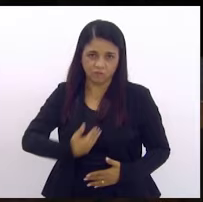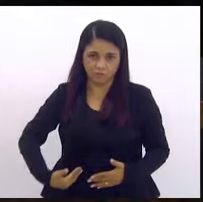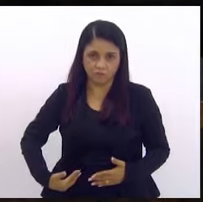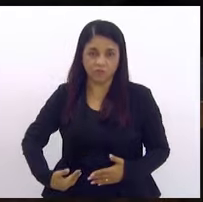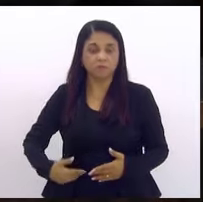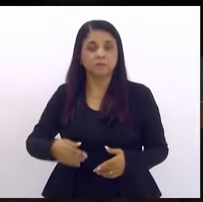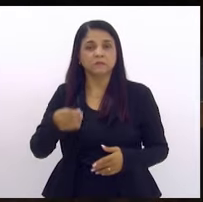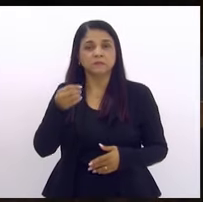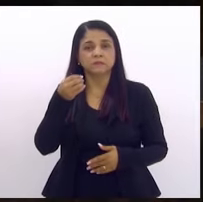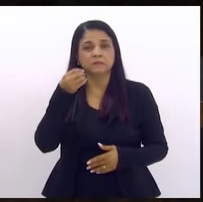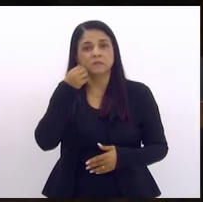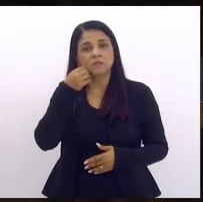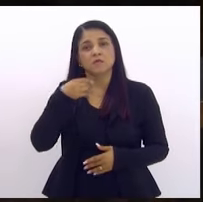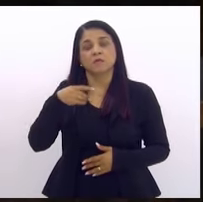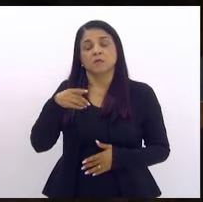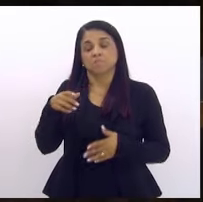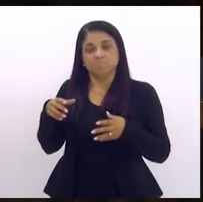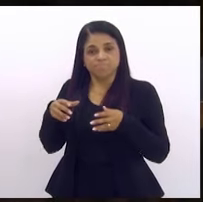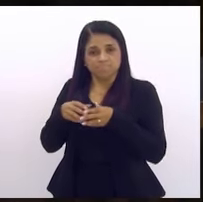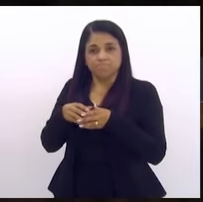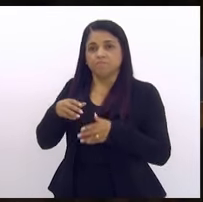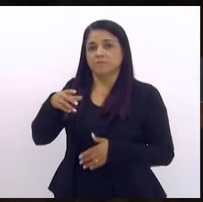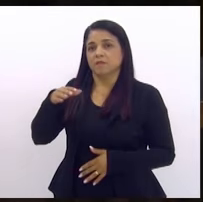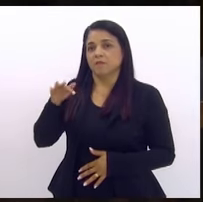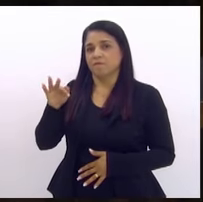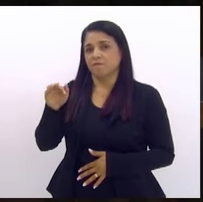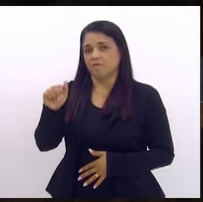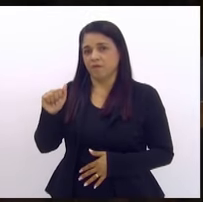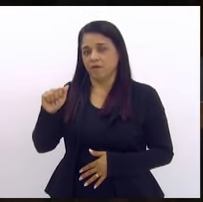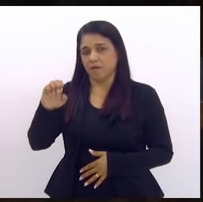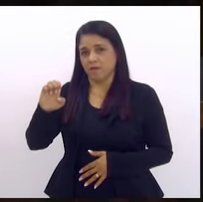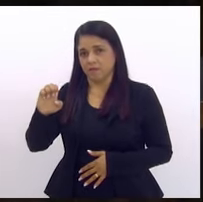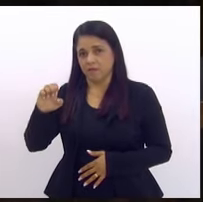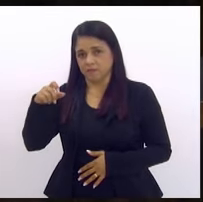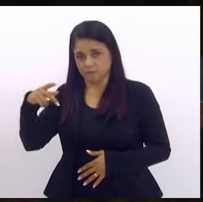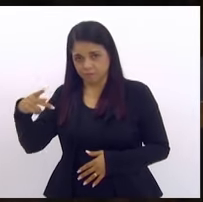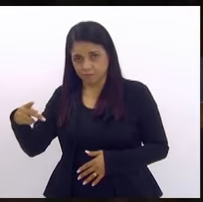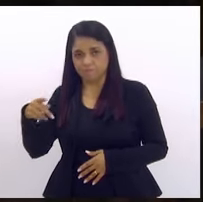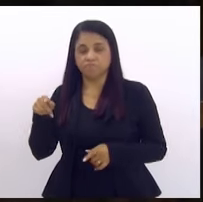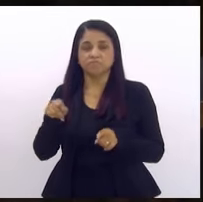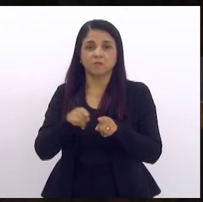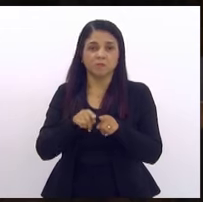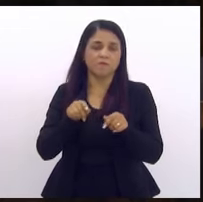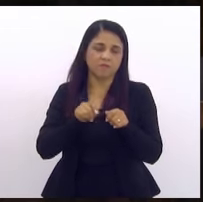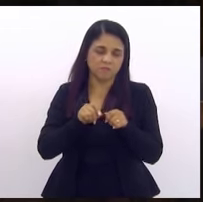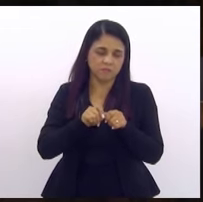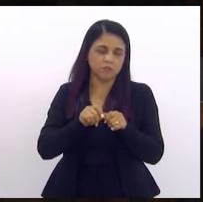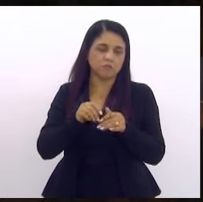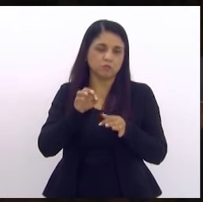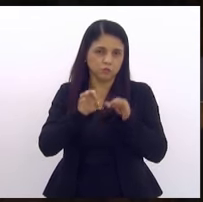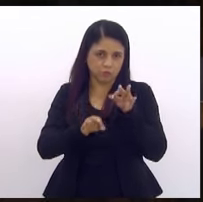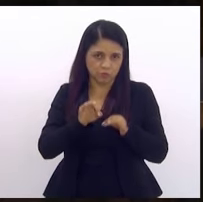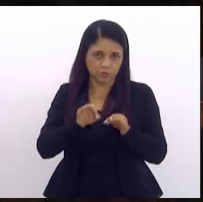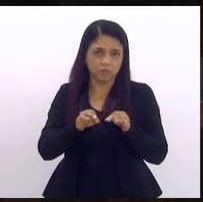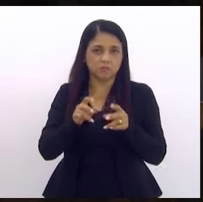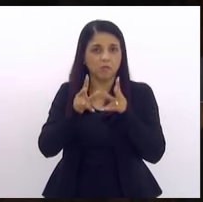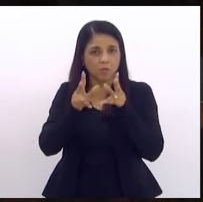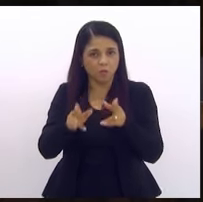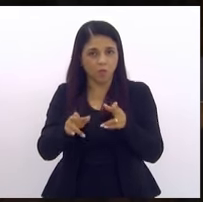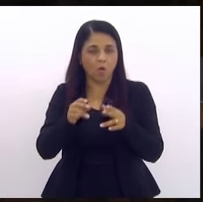com o pessoal da FAESP, há de fazer isso, como fizemos com os policiais, né, que